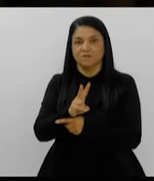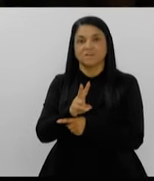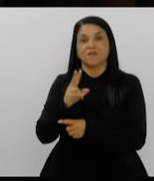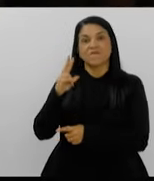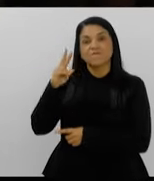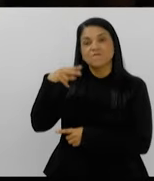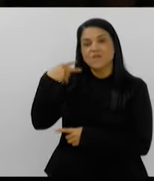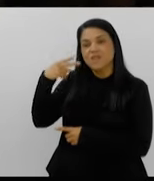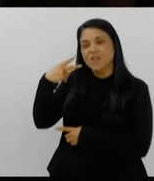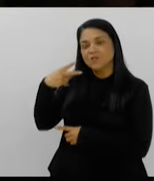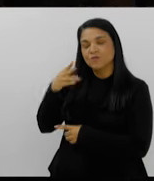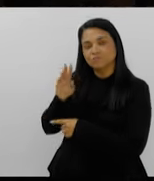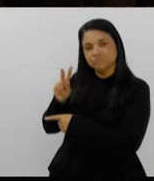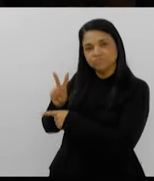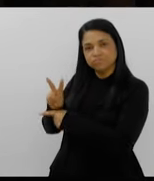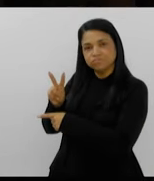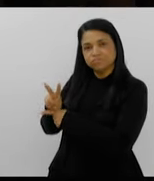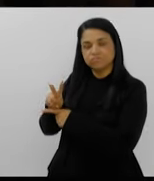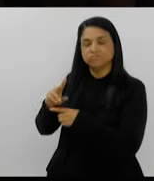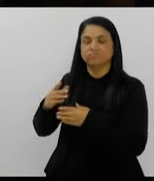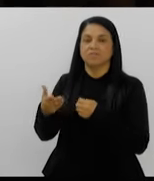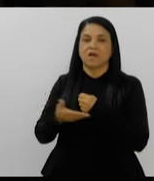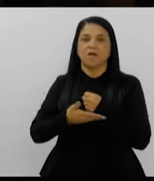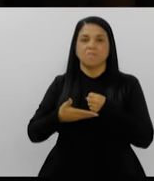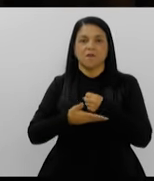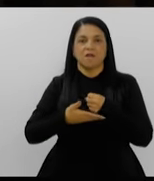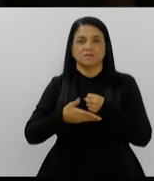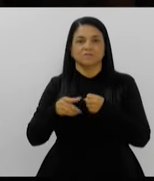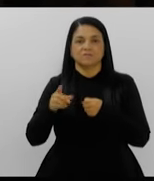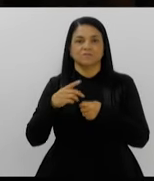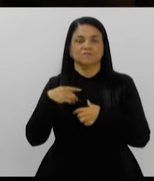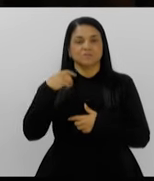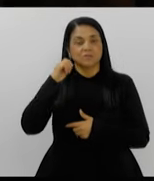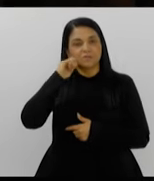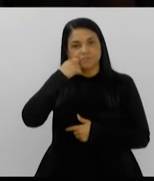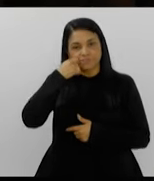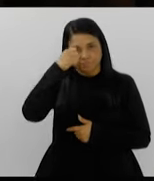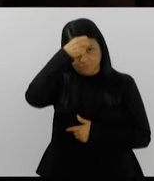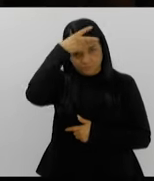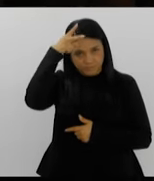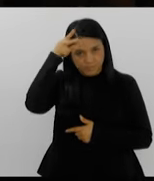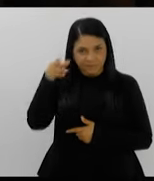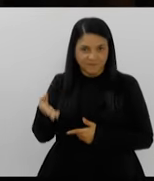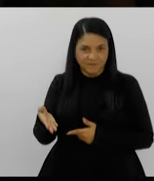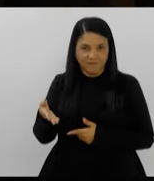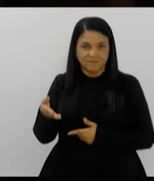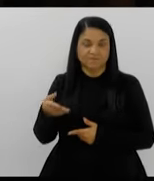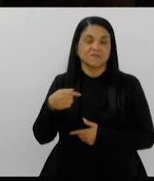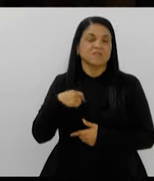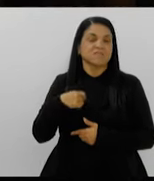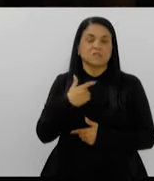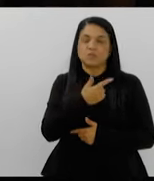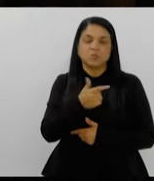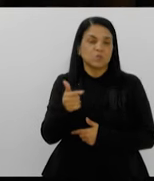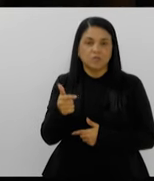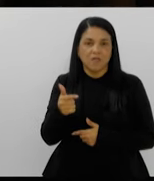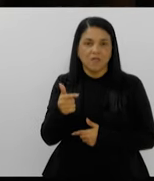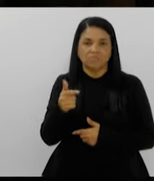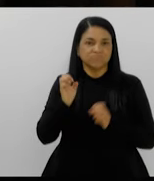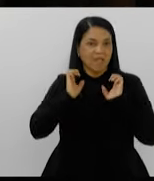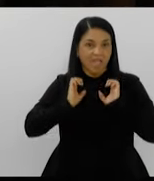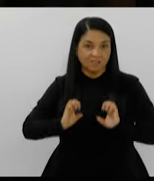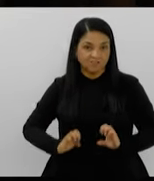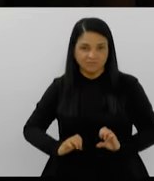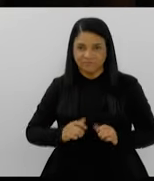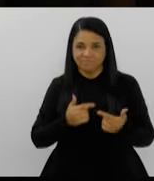vereadores da base do senhor Eduardo Paes. Então, Eduardo Paes não tem hombridade, Eduardo Paes